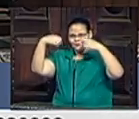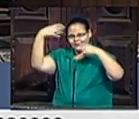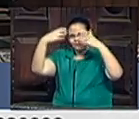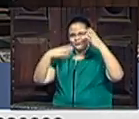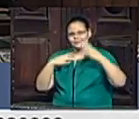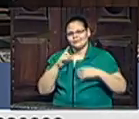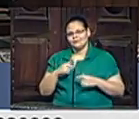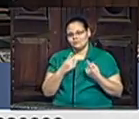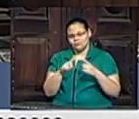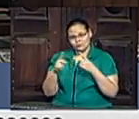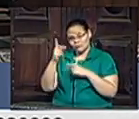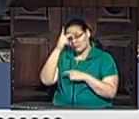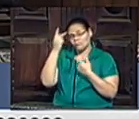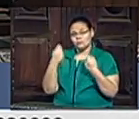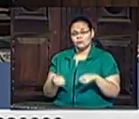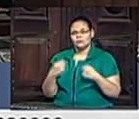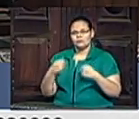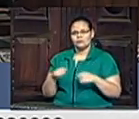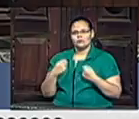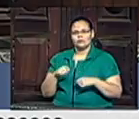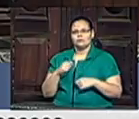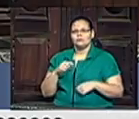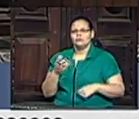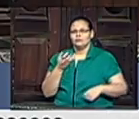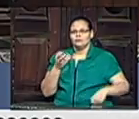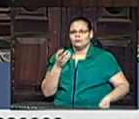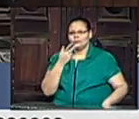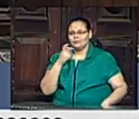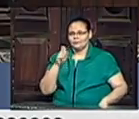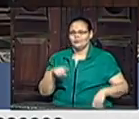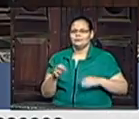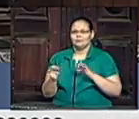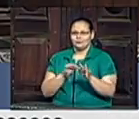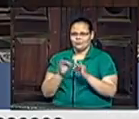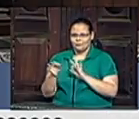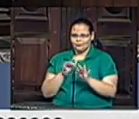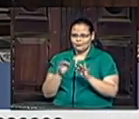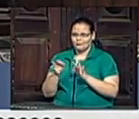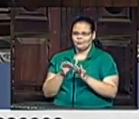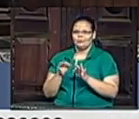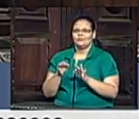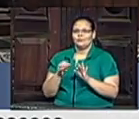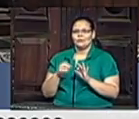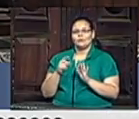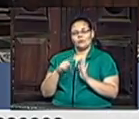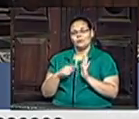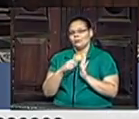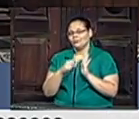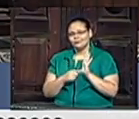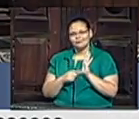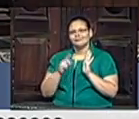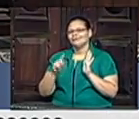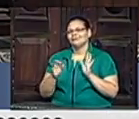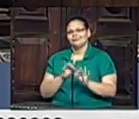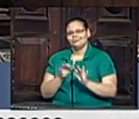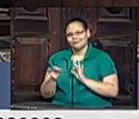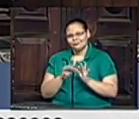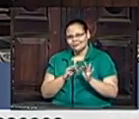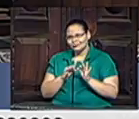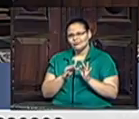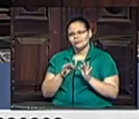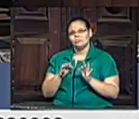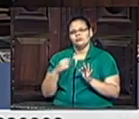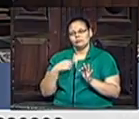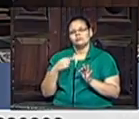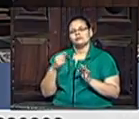contra aqueles que mais precisam. Portanto, eu quero aqui dizer que esse projeto, especificamente, no conjunto da obra, é um projeto que segue